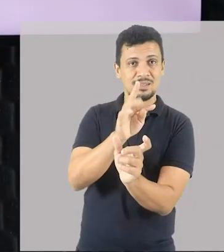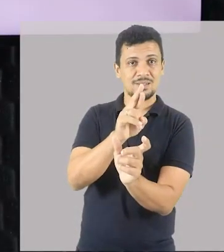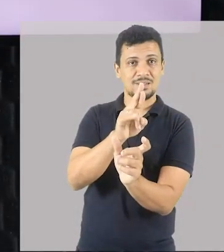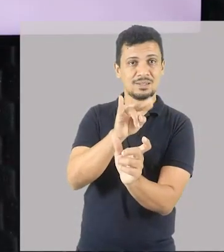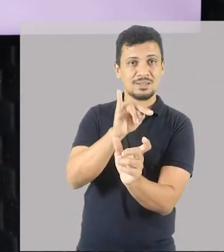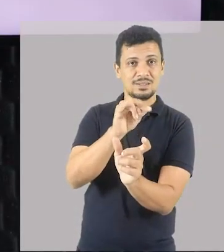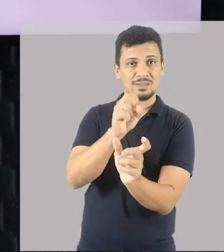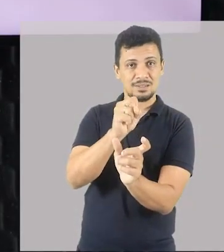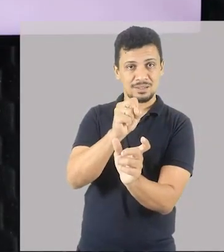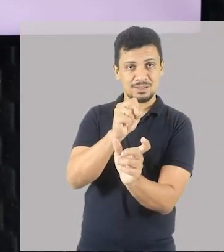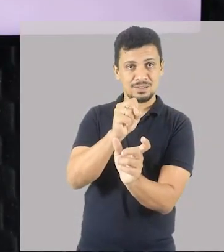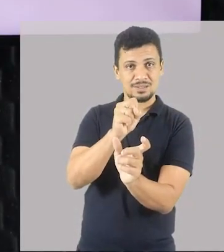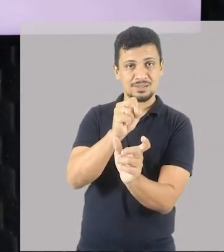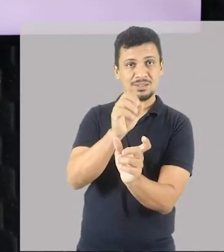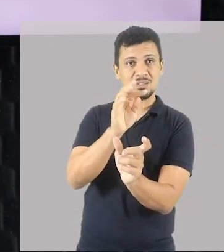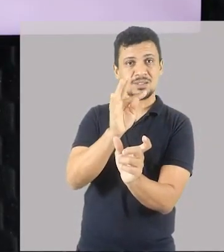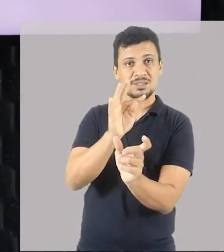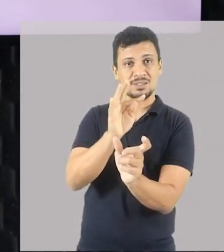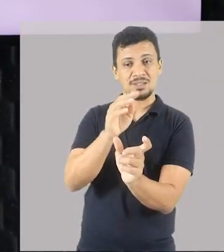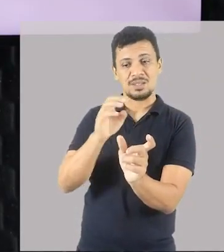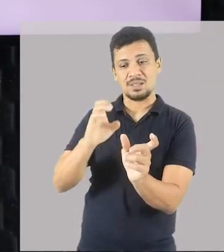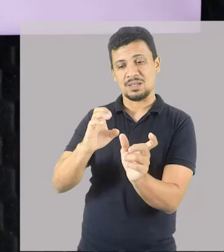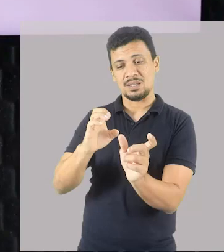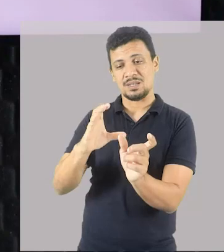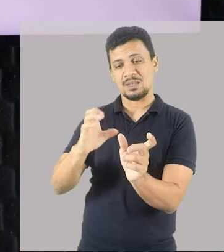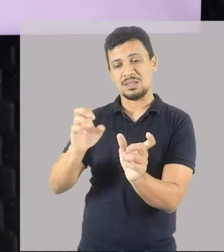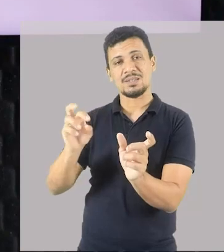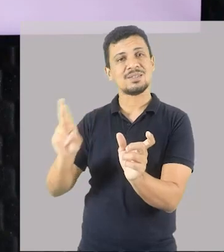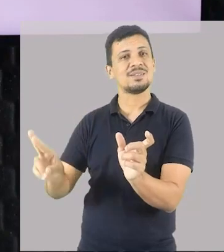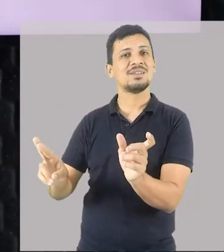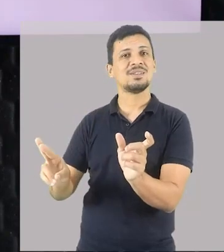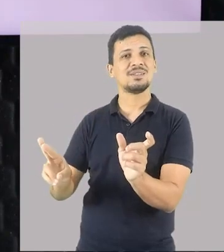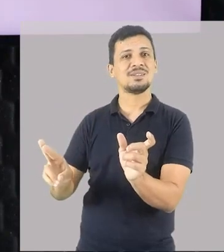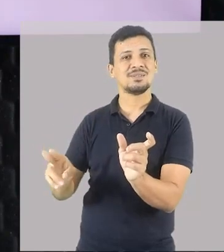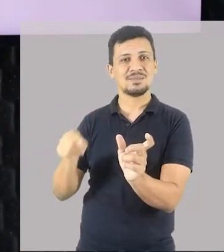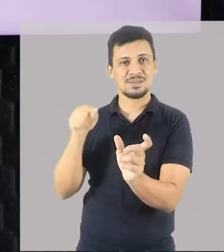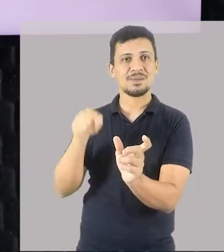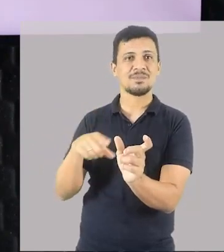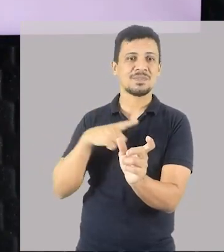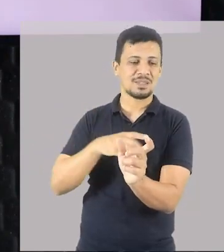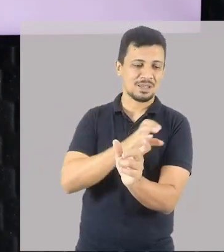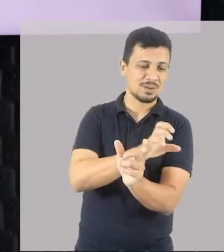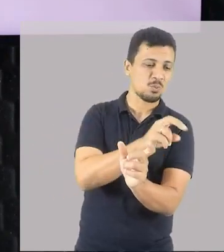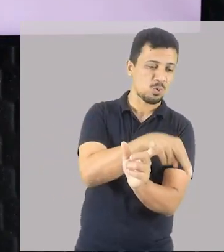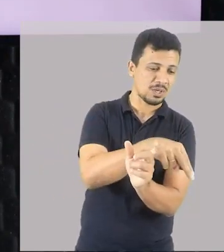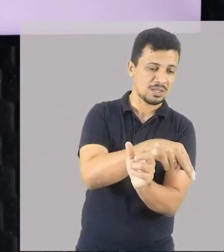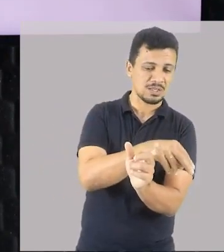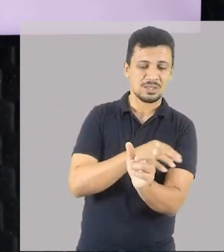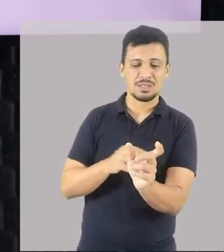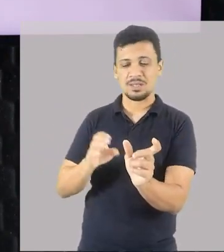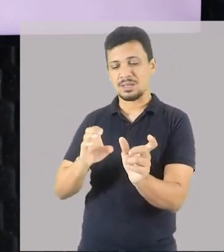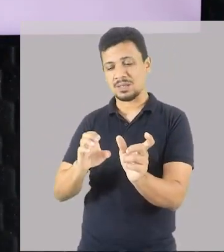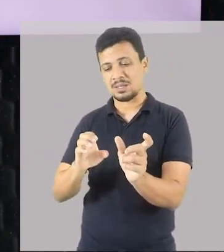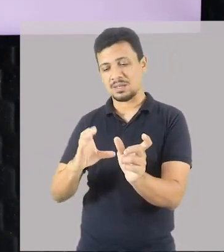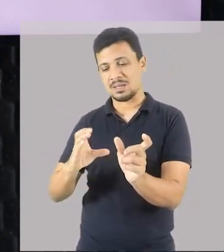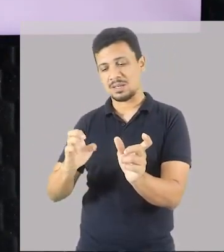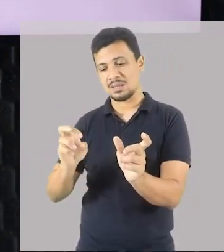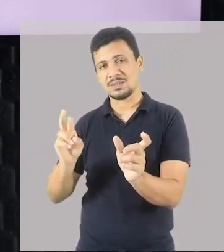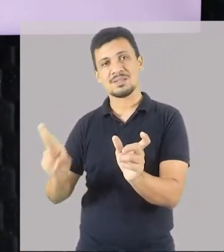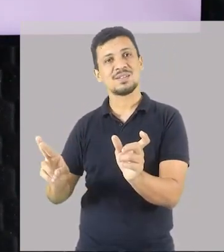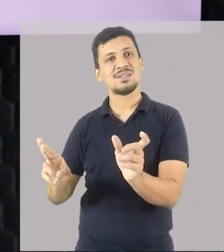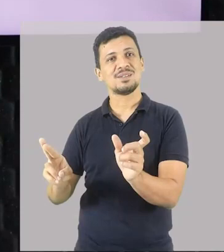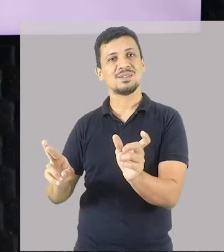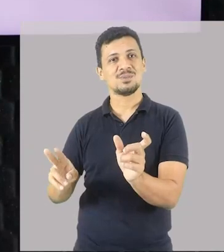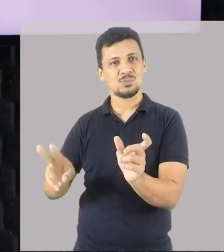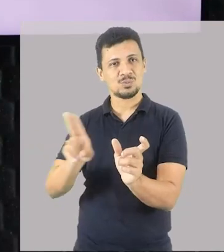verbo entristecer vem de triste. Para eu formar entristecer, eu tenho o prefixo em, mas o sufixo é ser, que é o sufixo